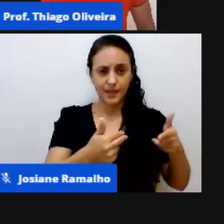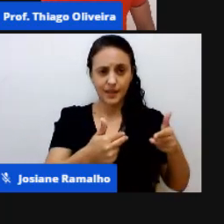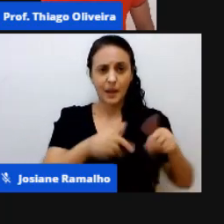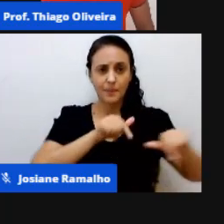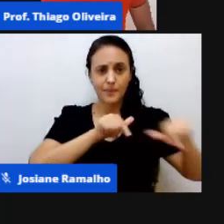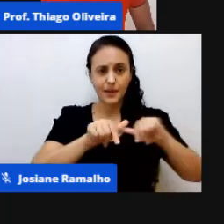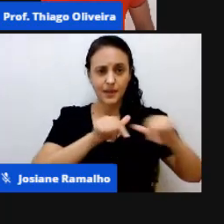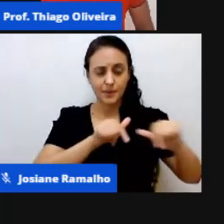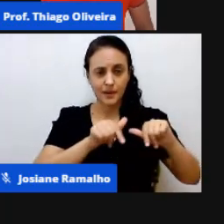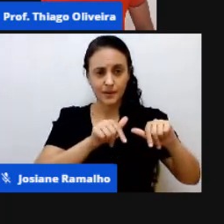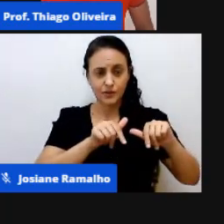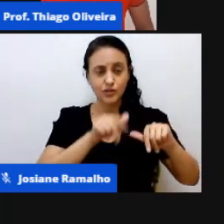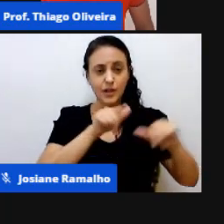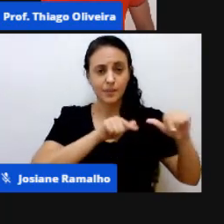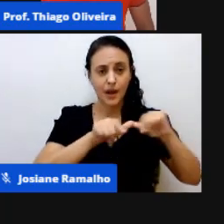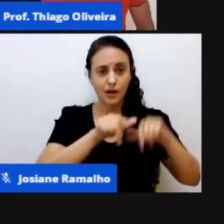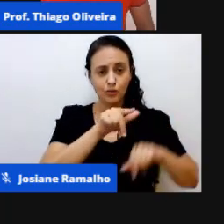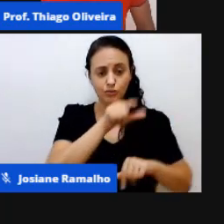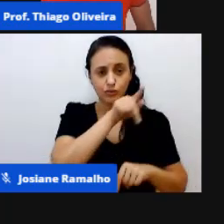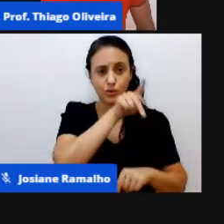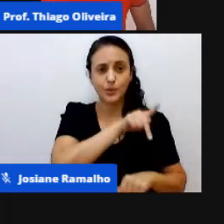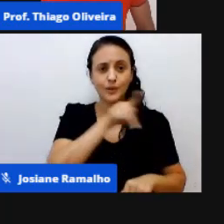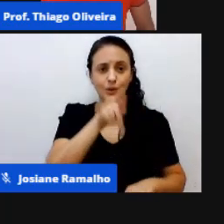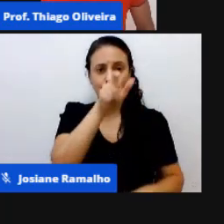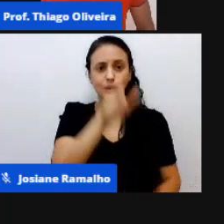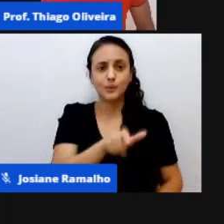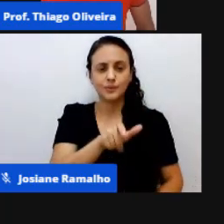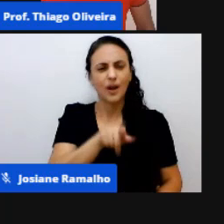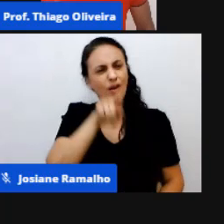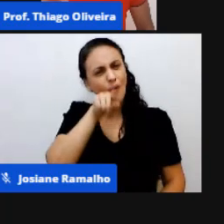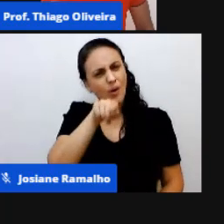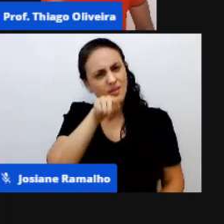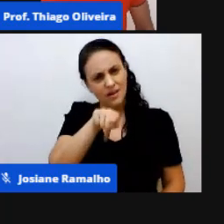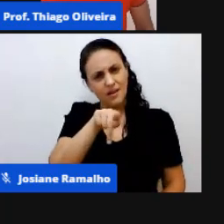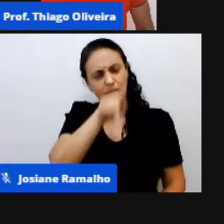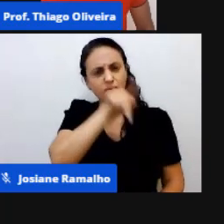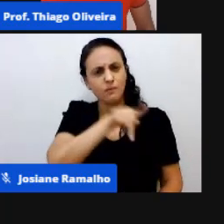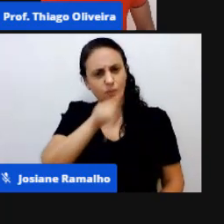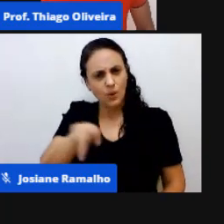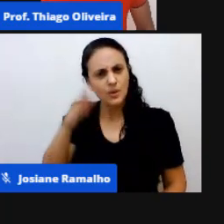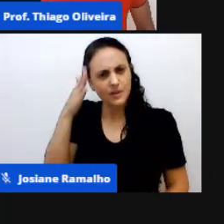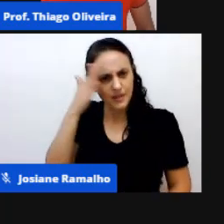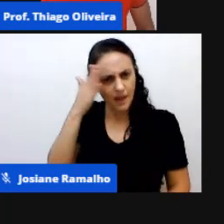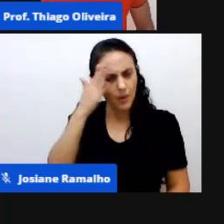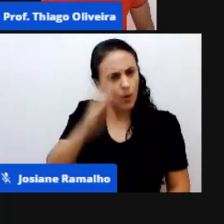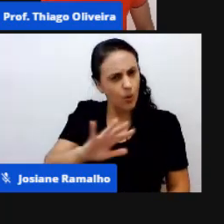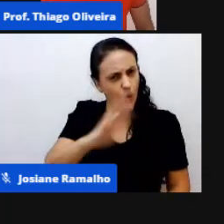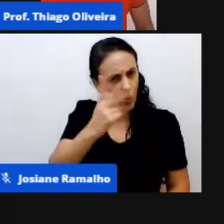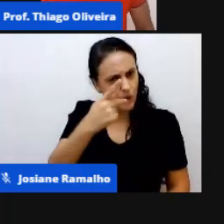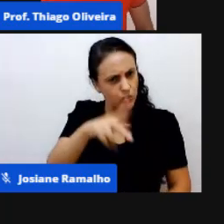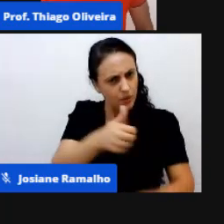você, professor, sabe qual é a sua principal ferramenta de trabalho?